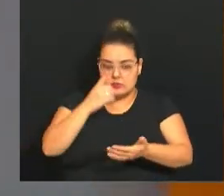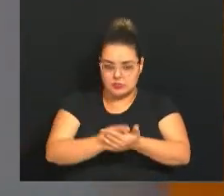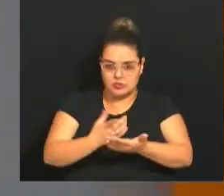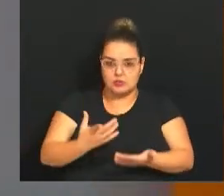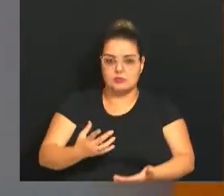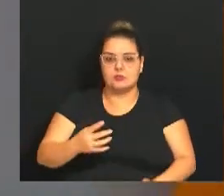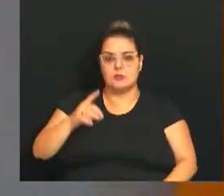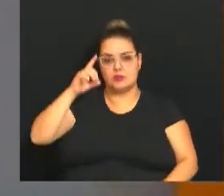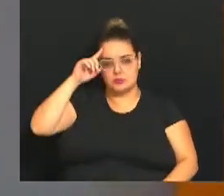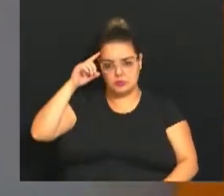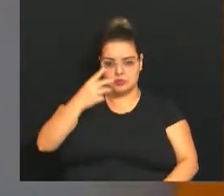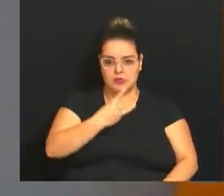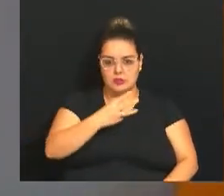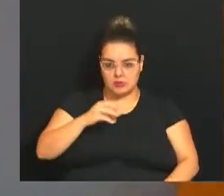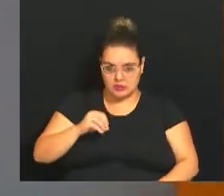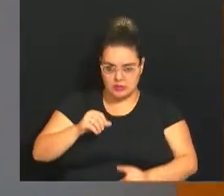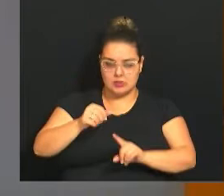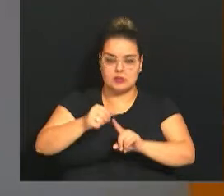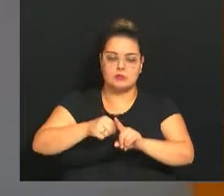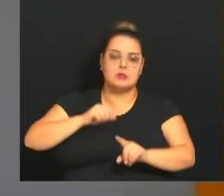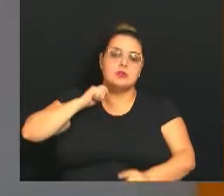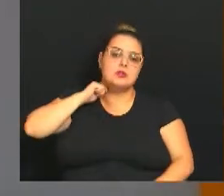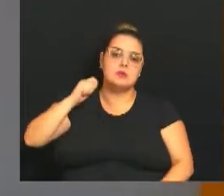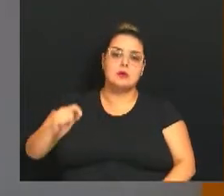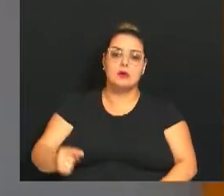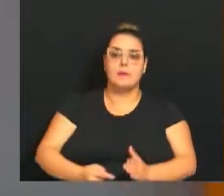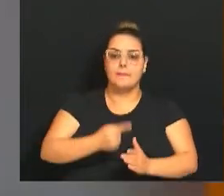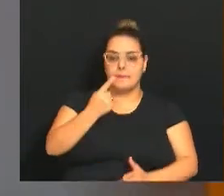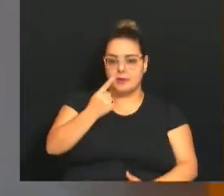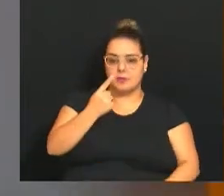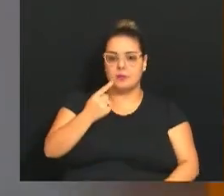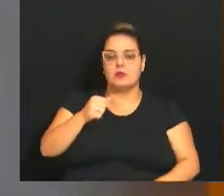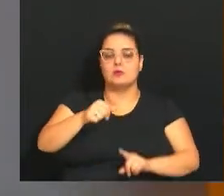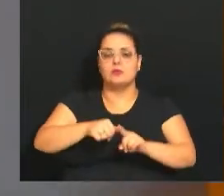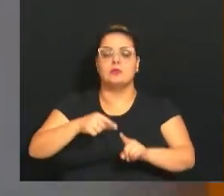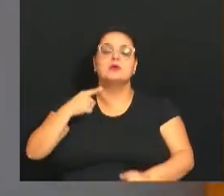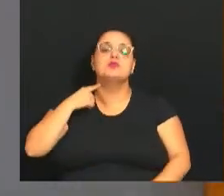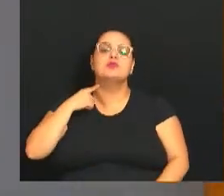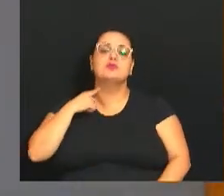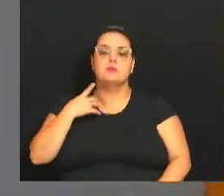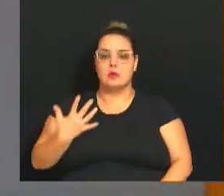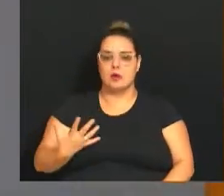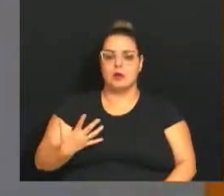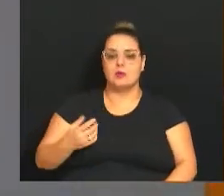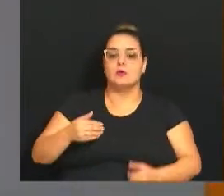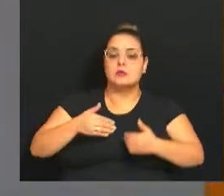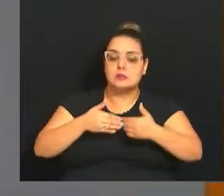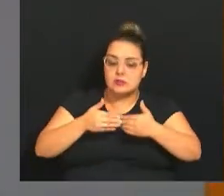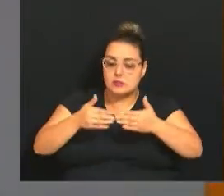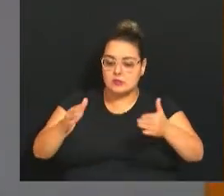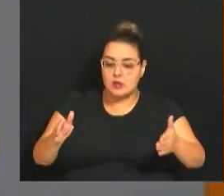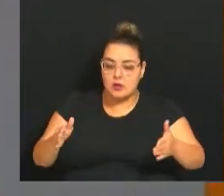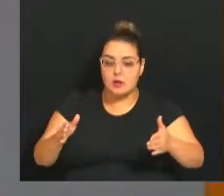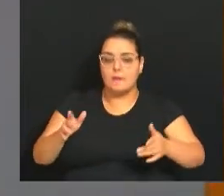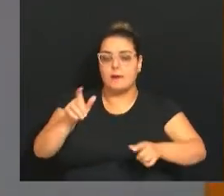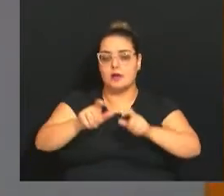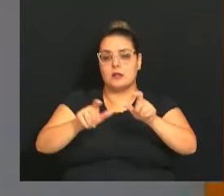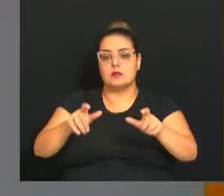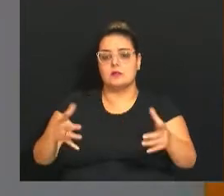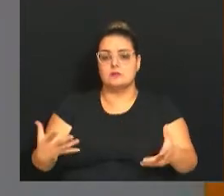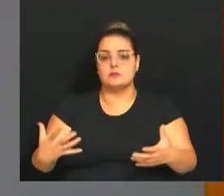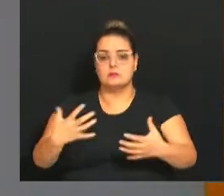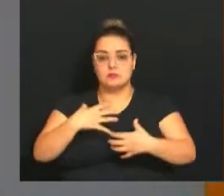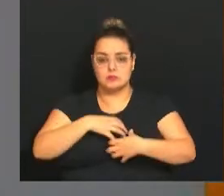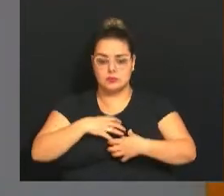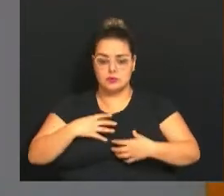de abril e 1º de maio, um fim de semana, sábado e domingo, onde esses espaços estarão abertos ao público numa forma de